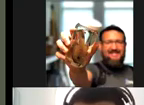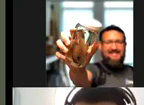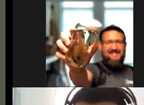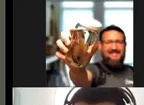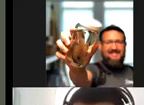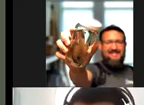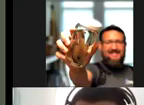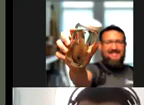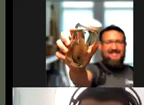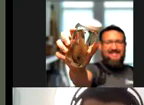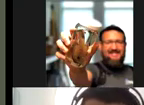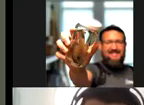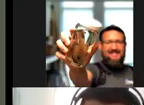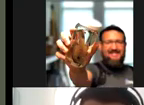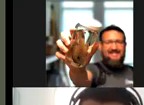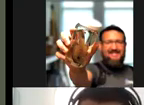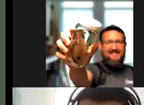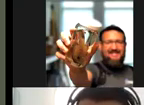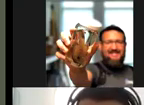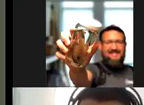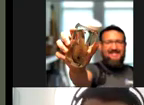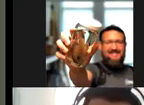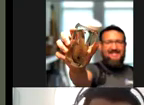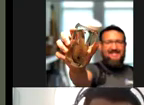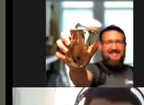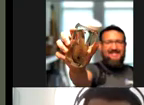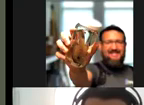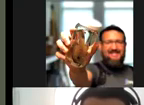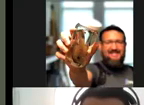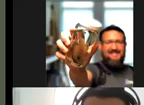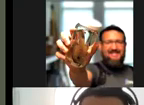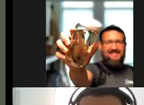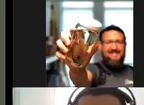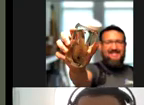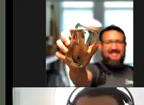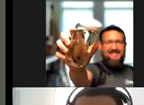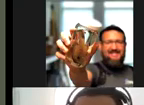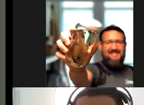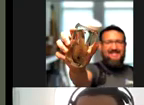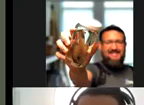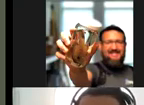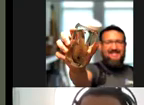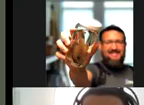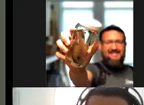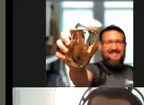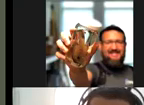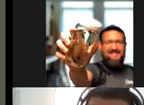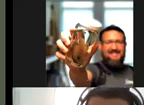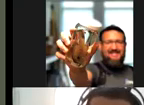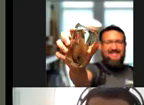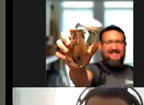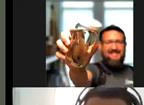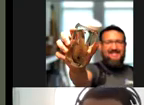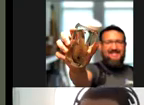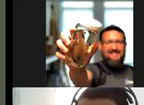que a gente faz, e no tempo que a gente vai levar para chegar no trabalho. Nesse processo de construção desse modelo mental, para determinar qual que é o